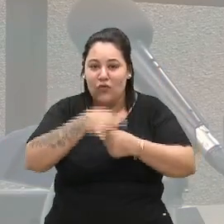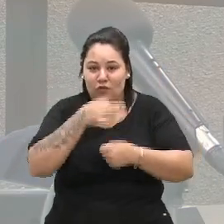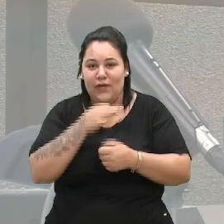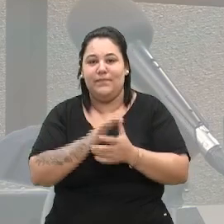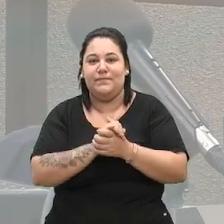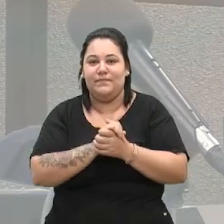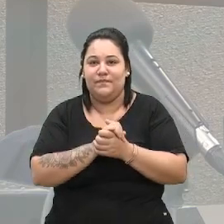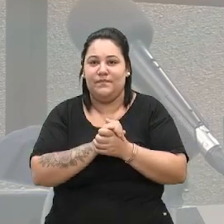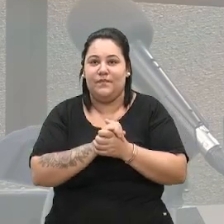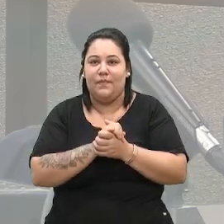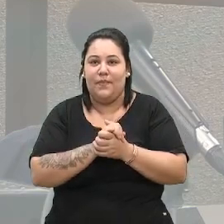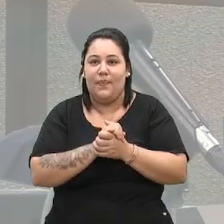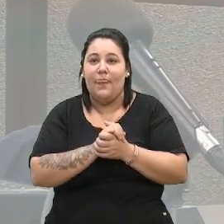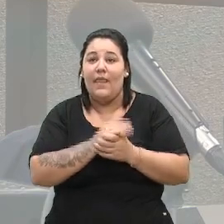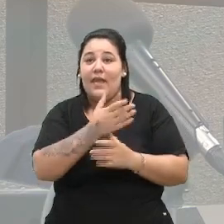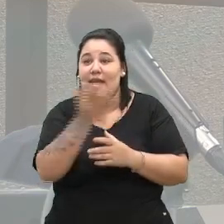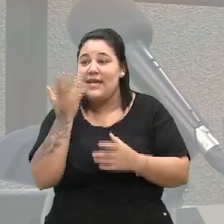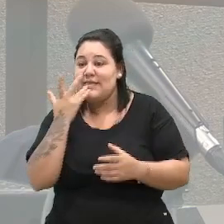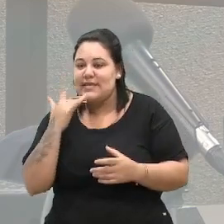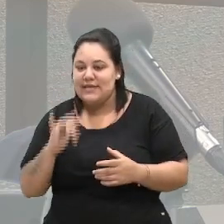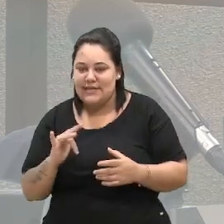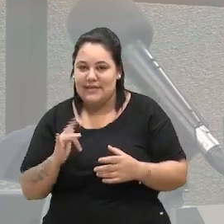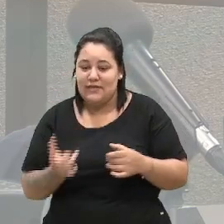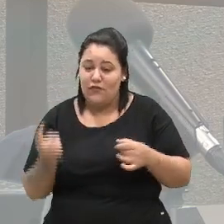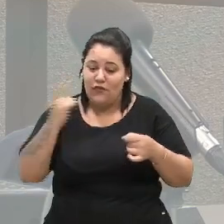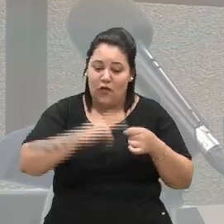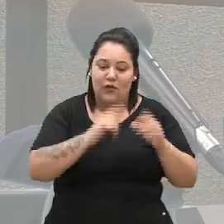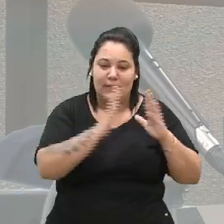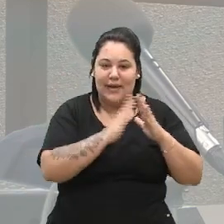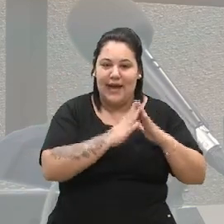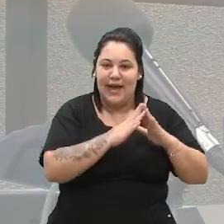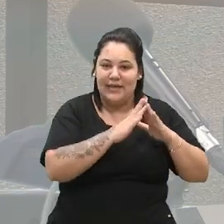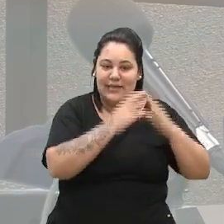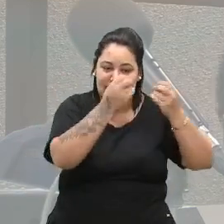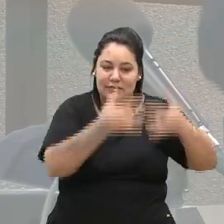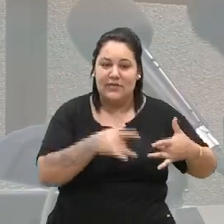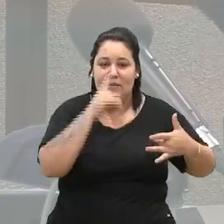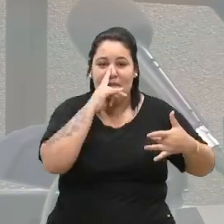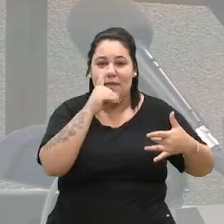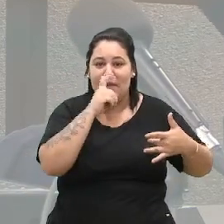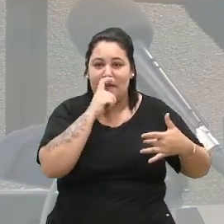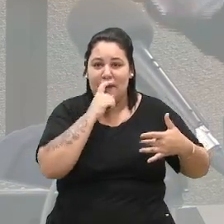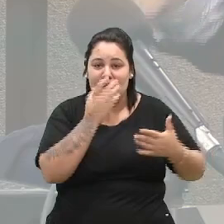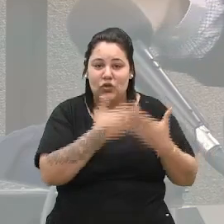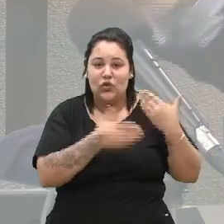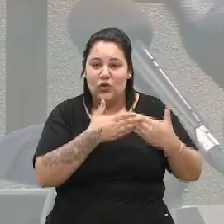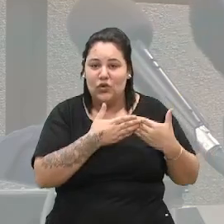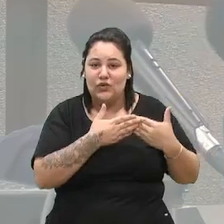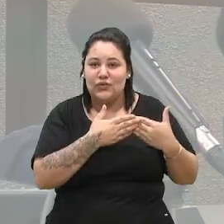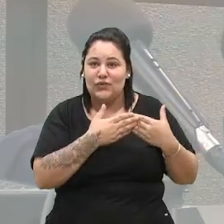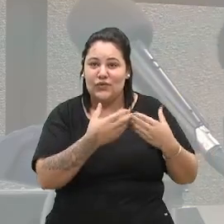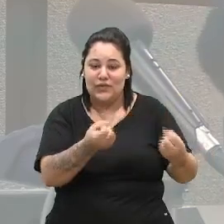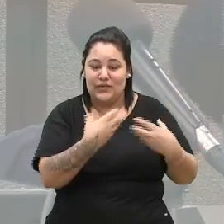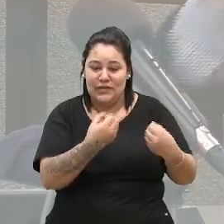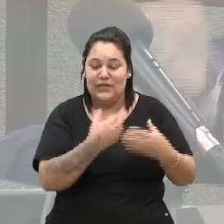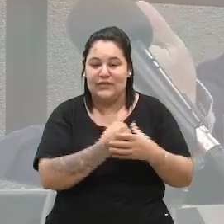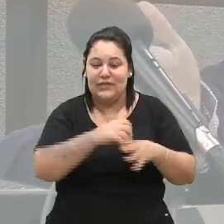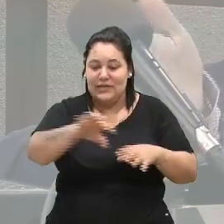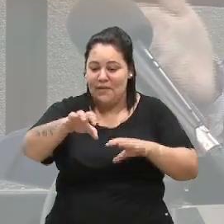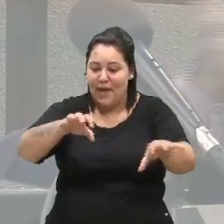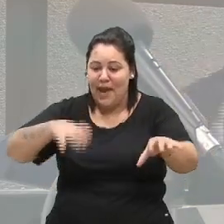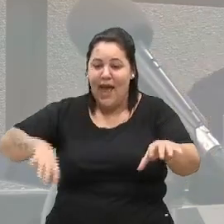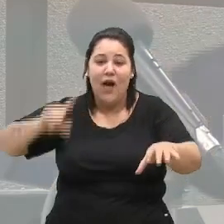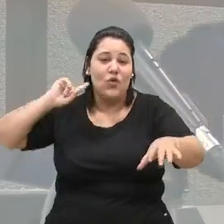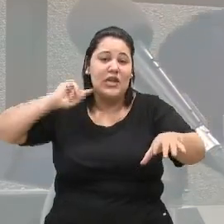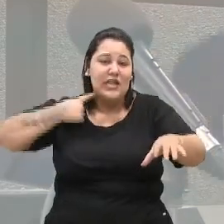isso. Aí essas crianças levam para casa, para o papai e para a mamãe, toda aquela educação que aprenderam a separar o lixo seletivo e